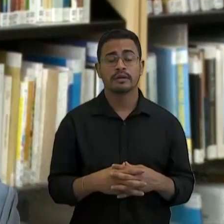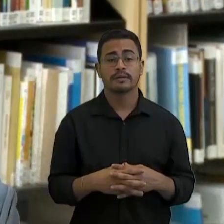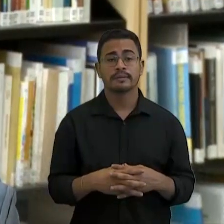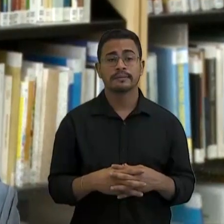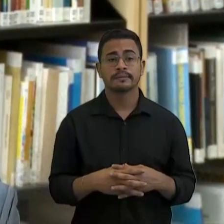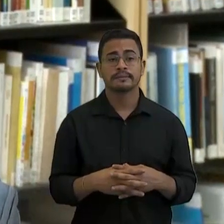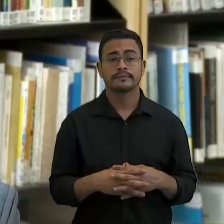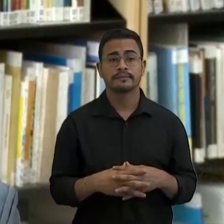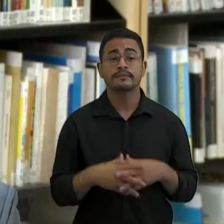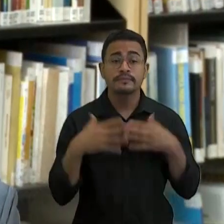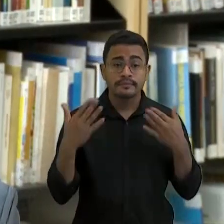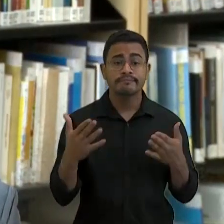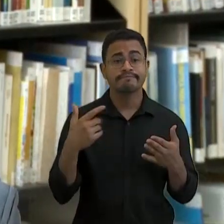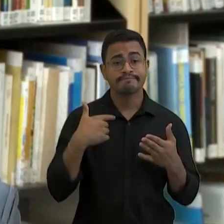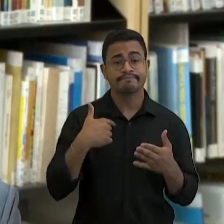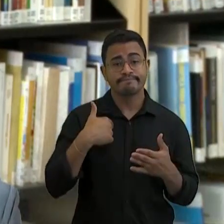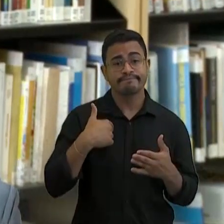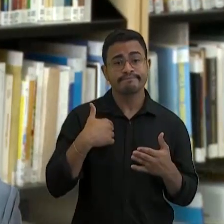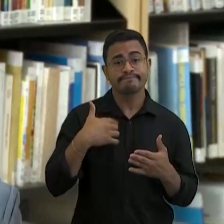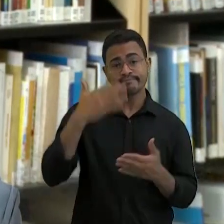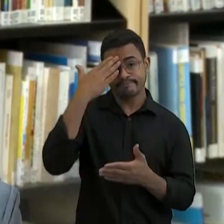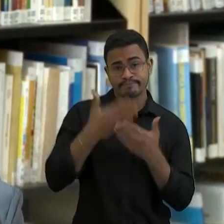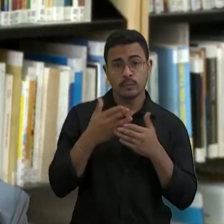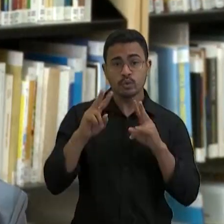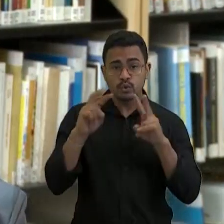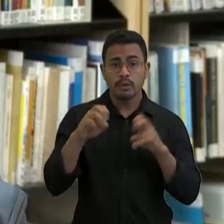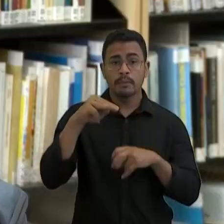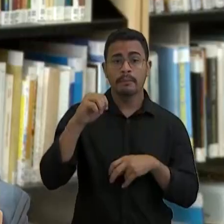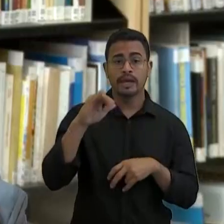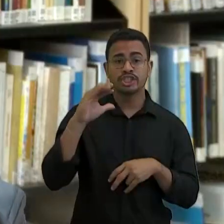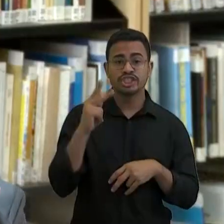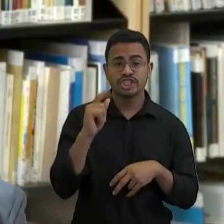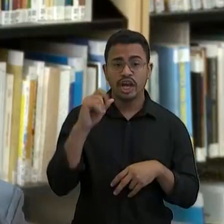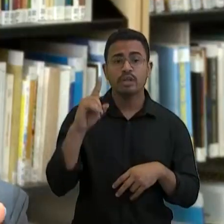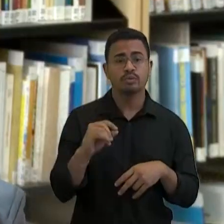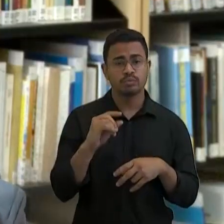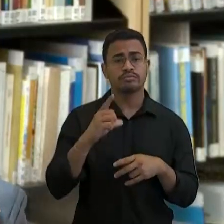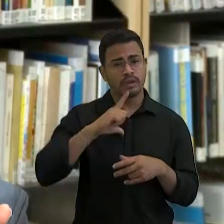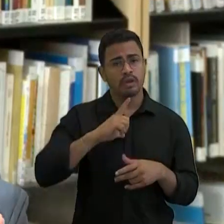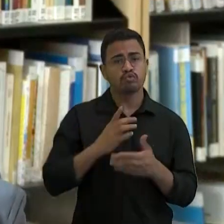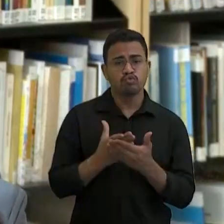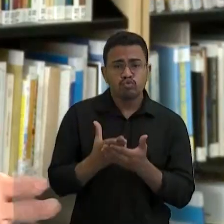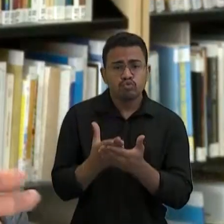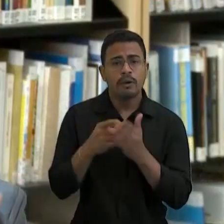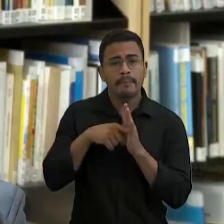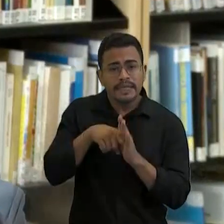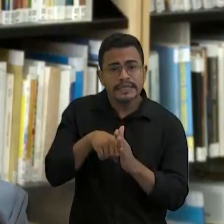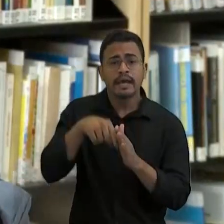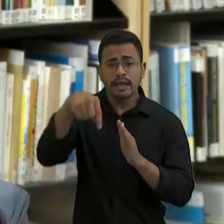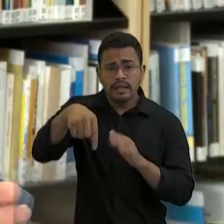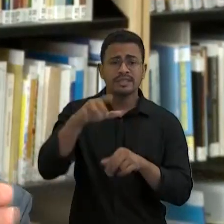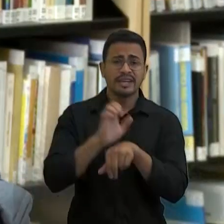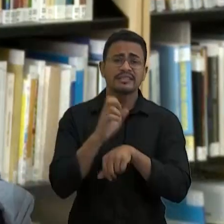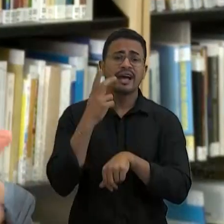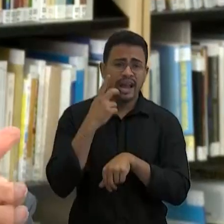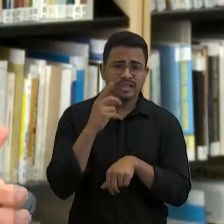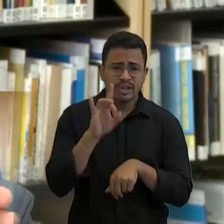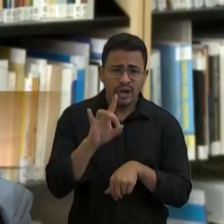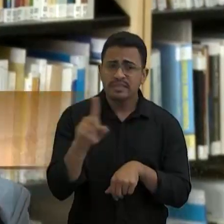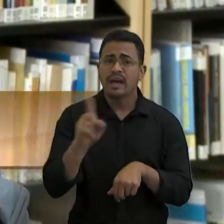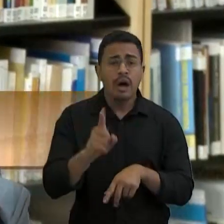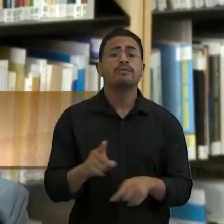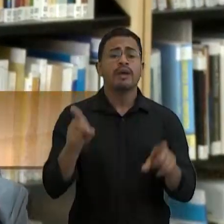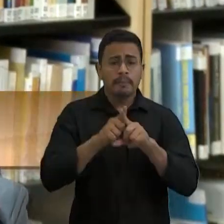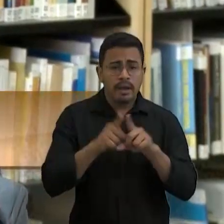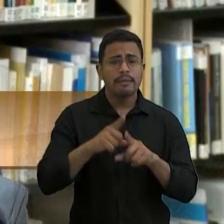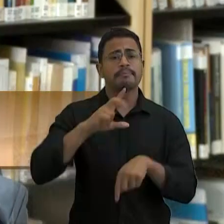essa minha concepção sobre Machado é estudada não só aqui no Ceará, mas em Portugal,